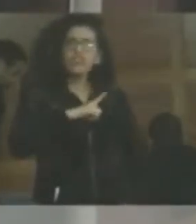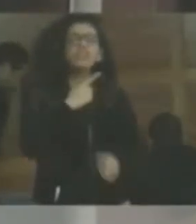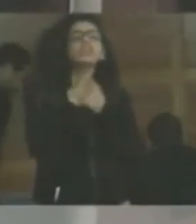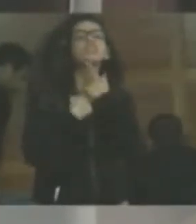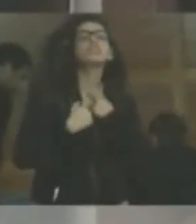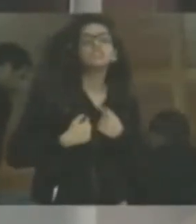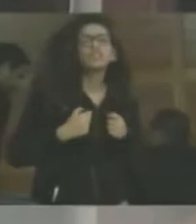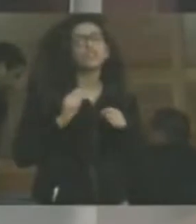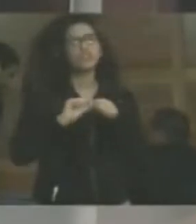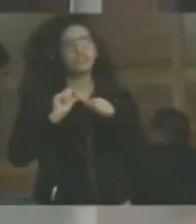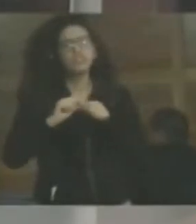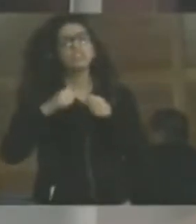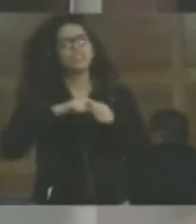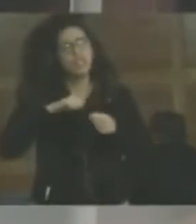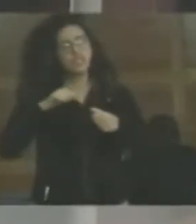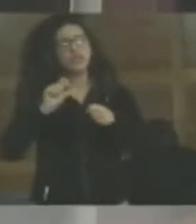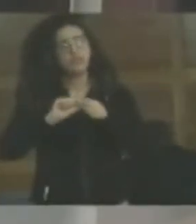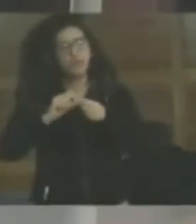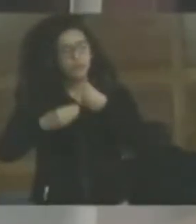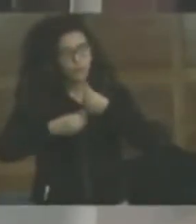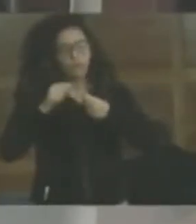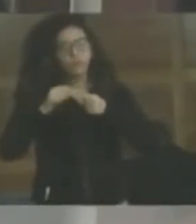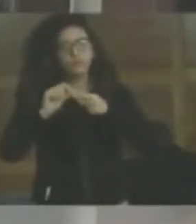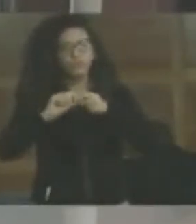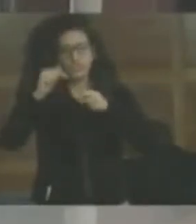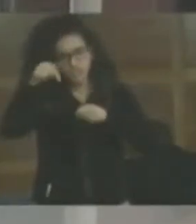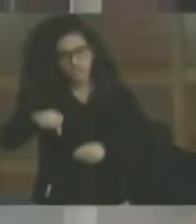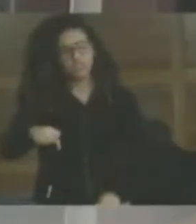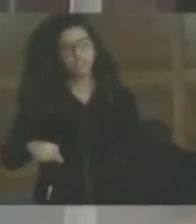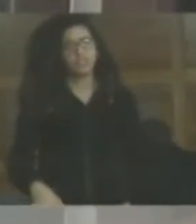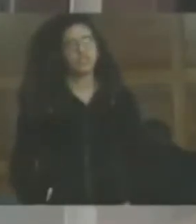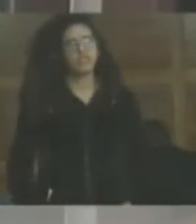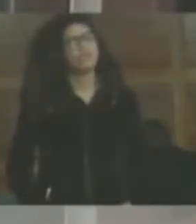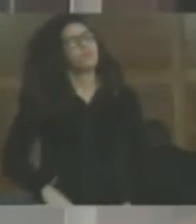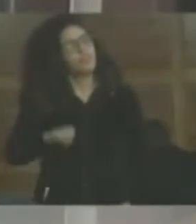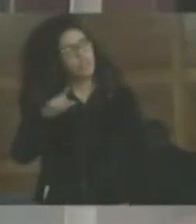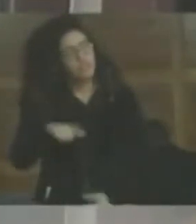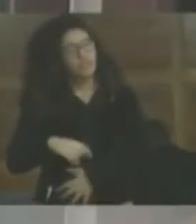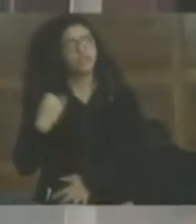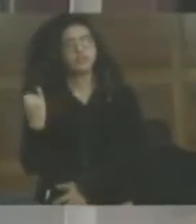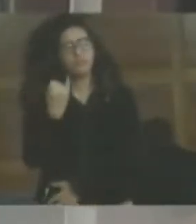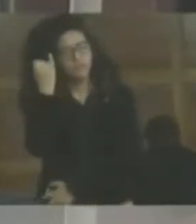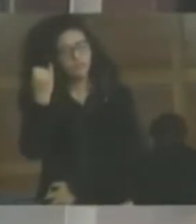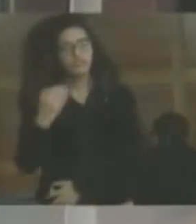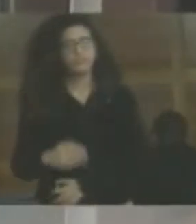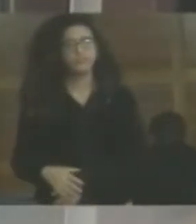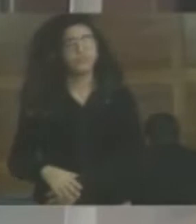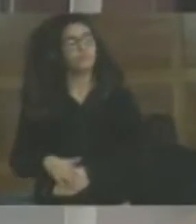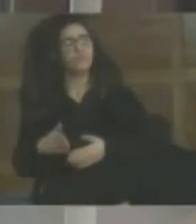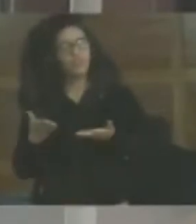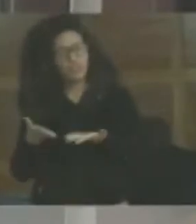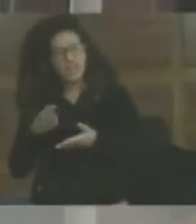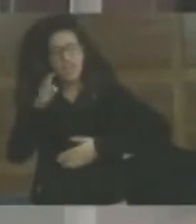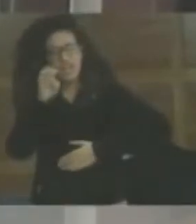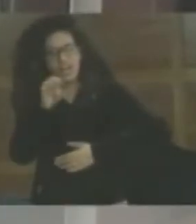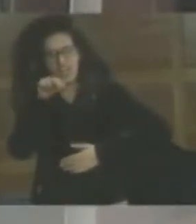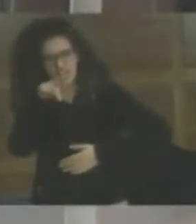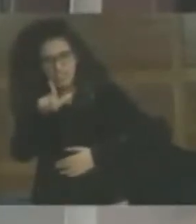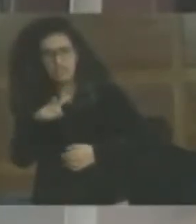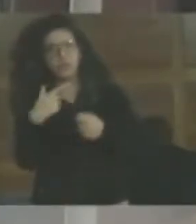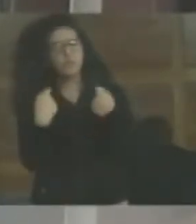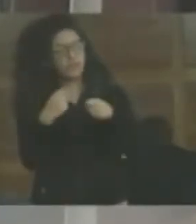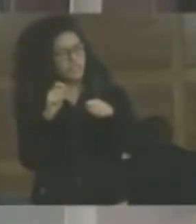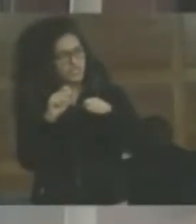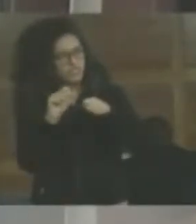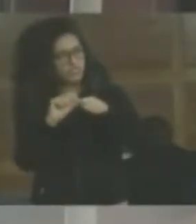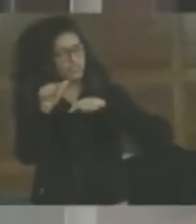no município para gerar emprego para o nosso povo. Isso é importante. Agora a Enel tem que fazer o papel